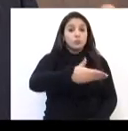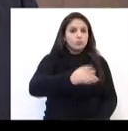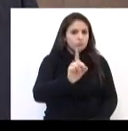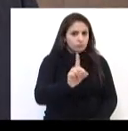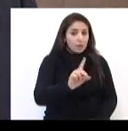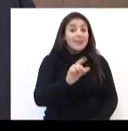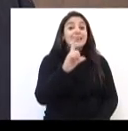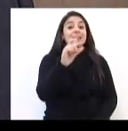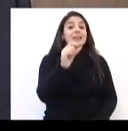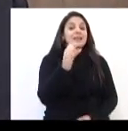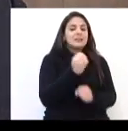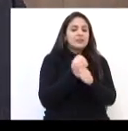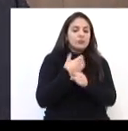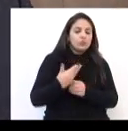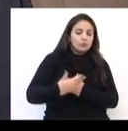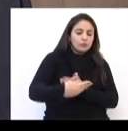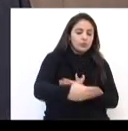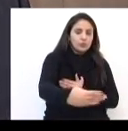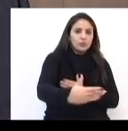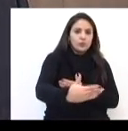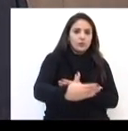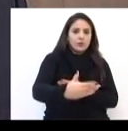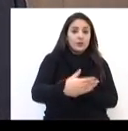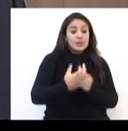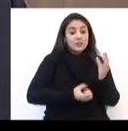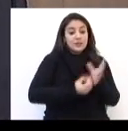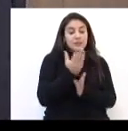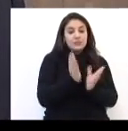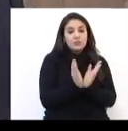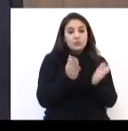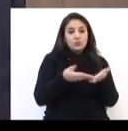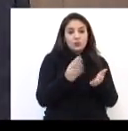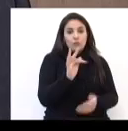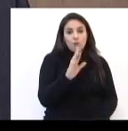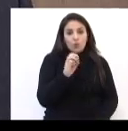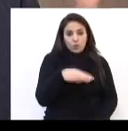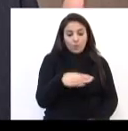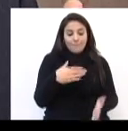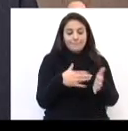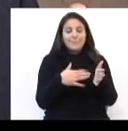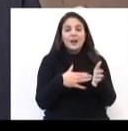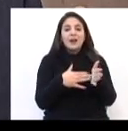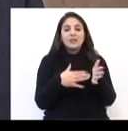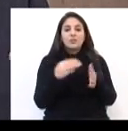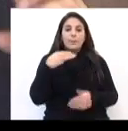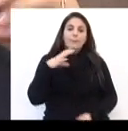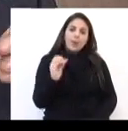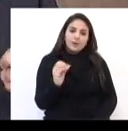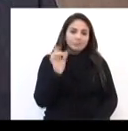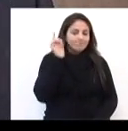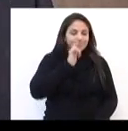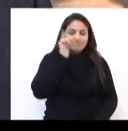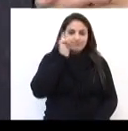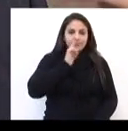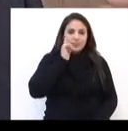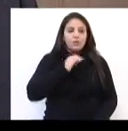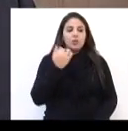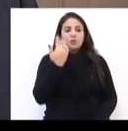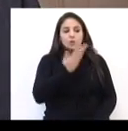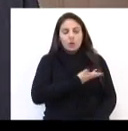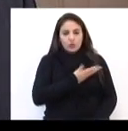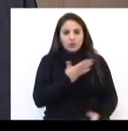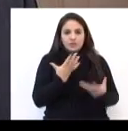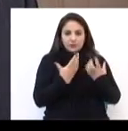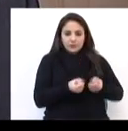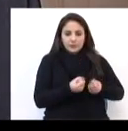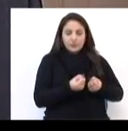criação e a instalação do fórum. O prazo disso já venceu em março. Mas, dadas algumas circunstâncias, não foi possível. Então, nós tratamos e assumimos com